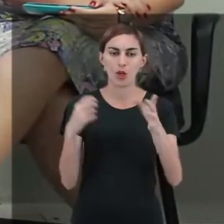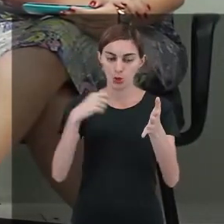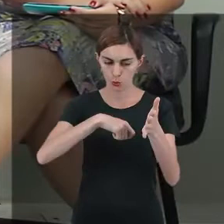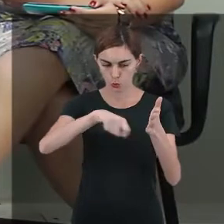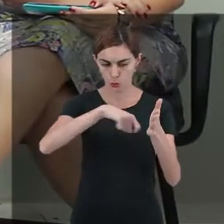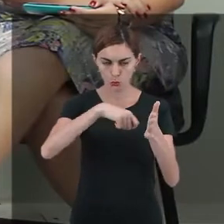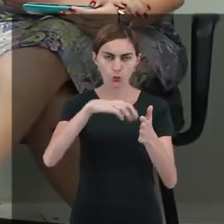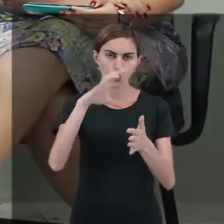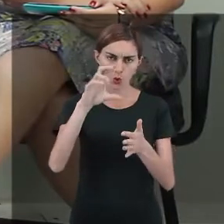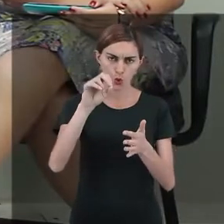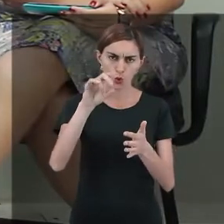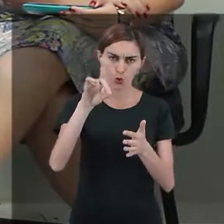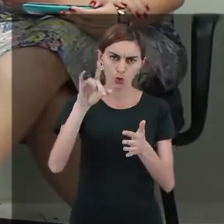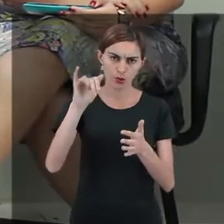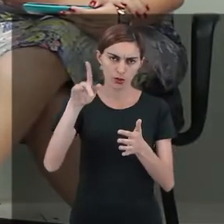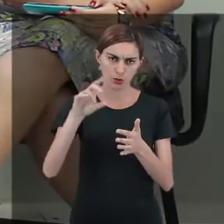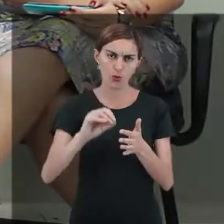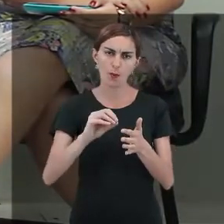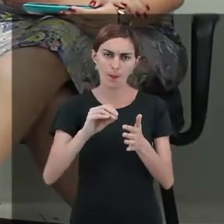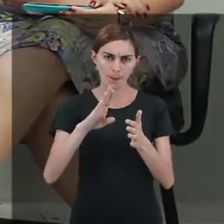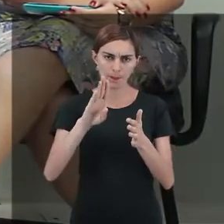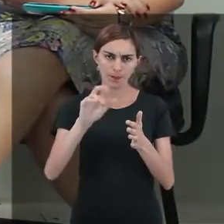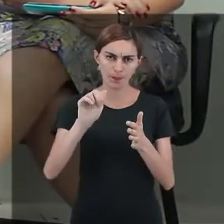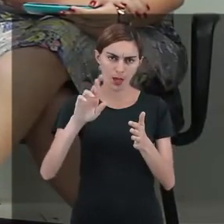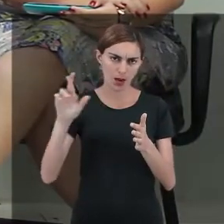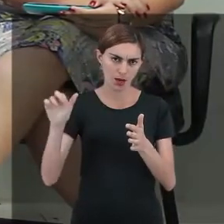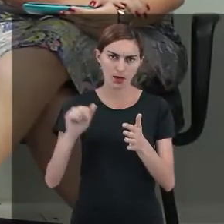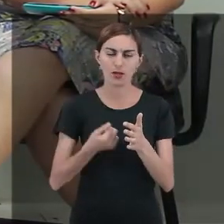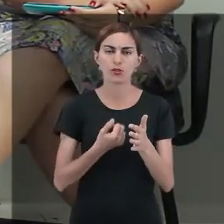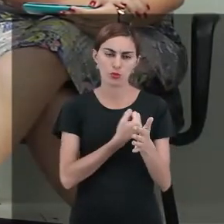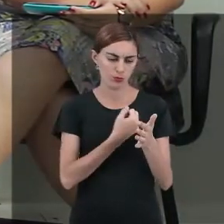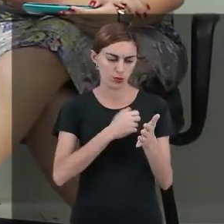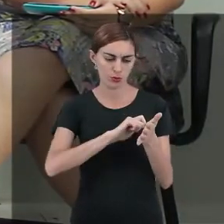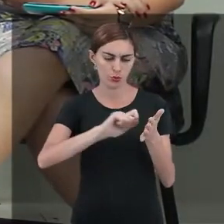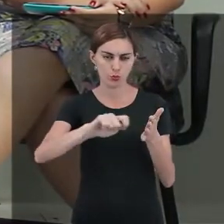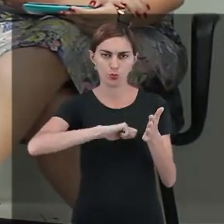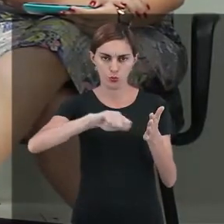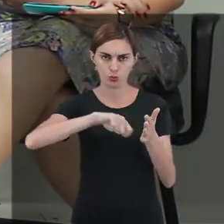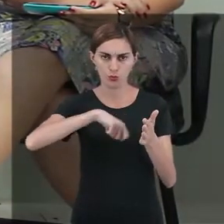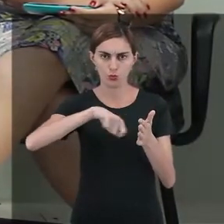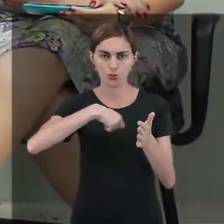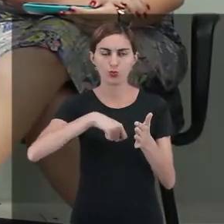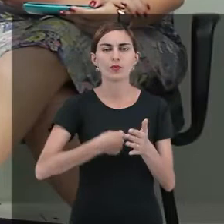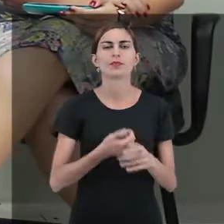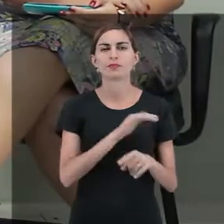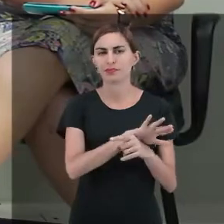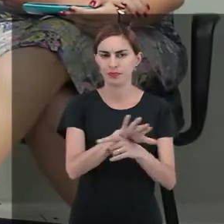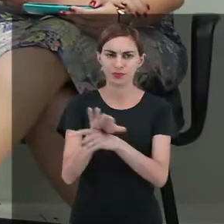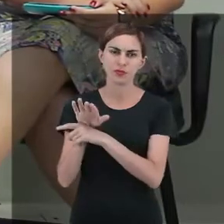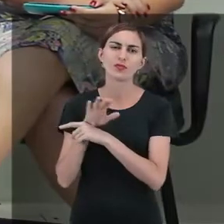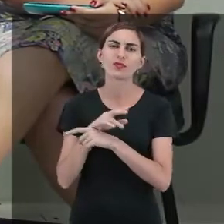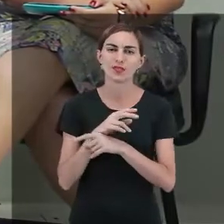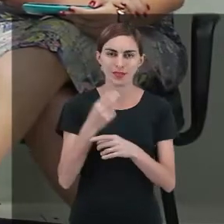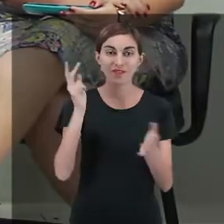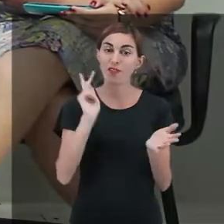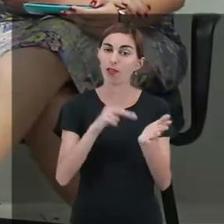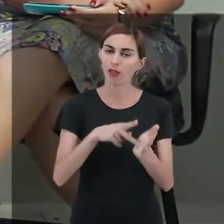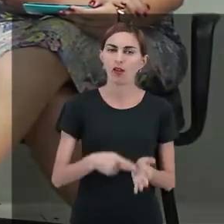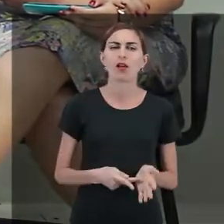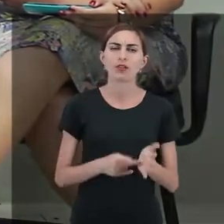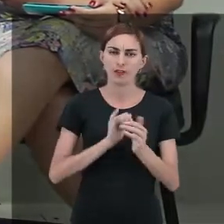ferramenta muito importante na questão de logística, armazenagem e estocagem, pela a questão da velocidade, né, que vem